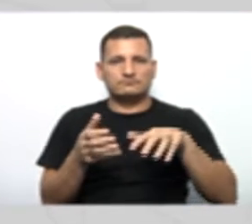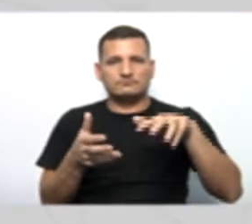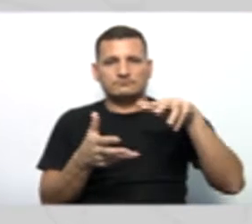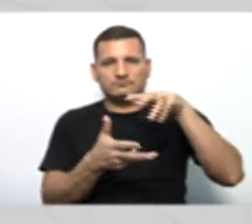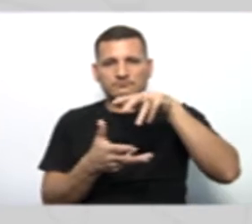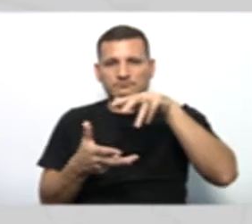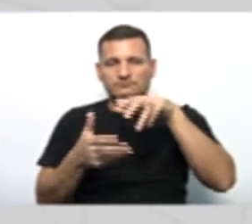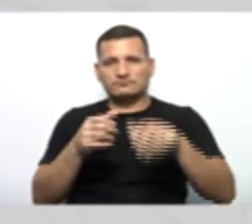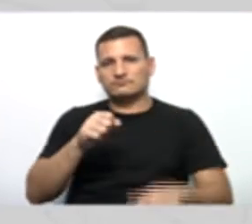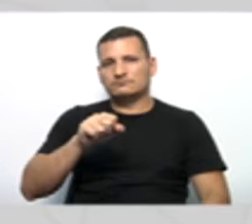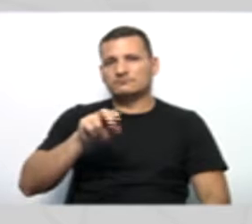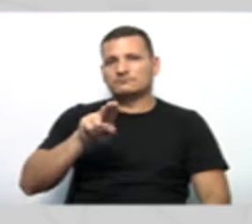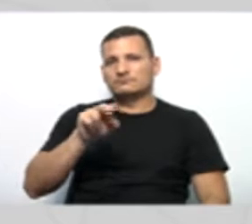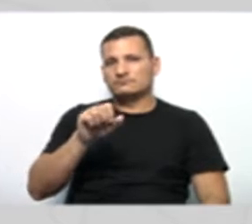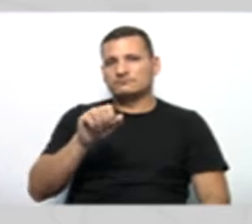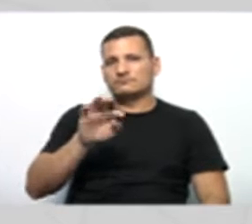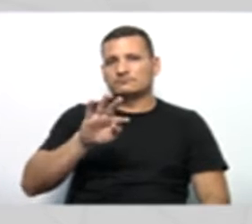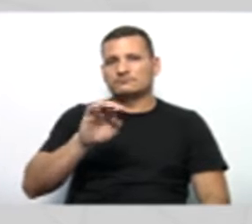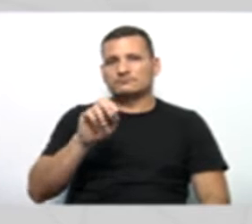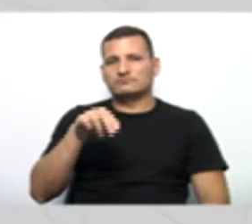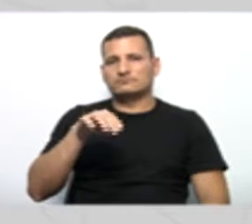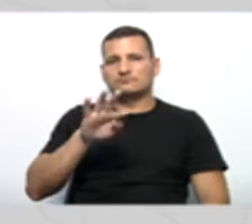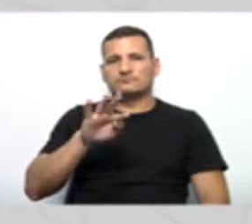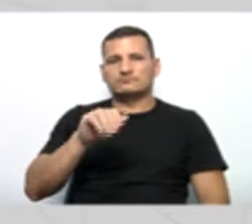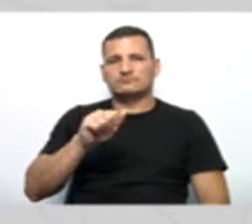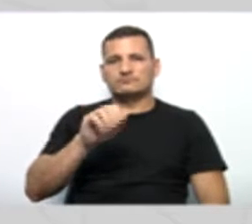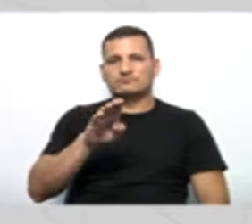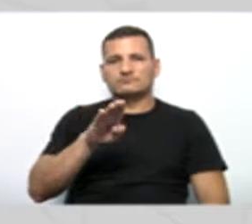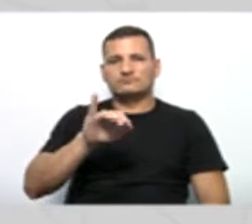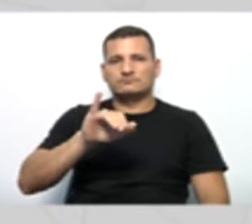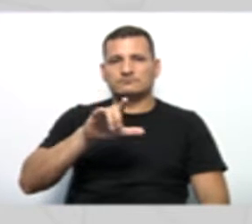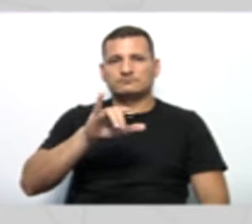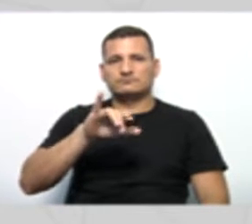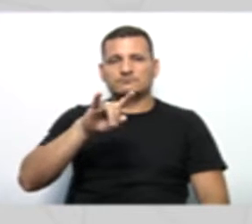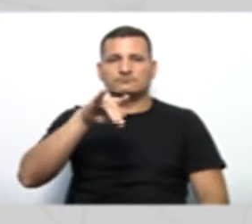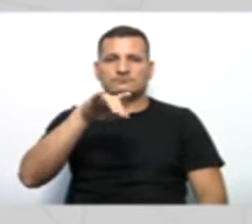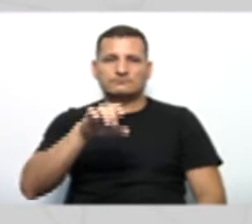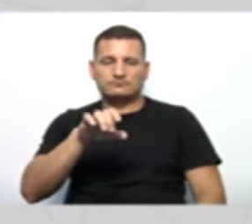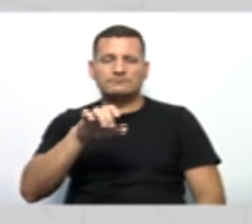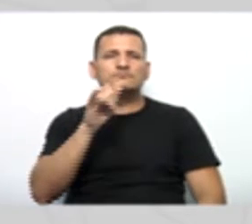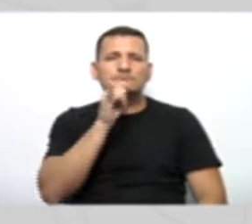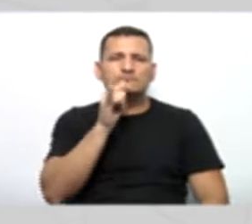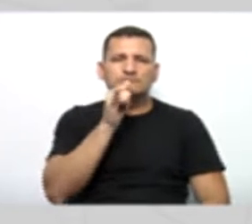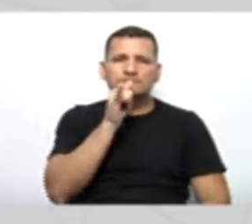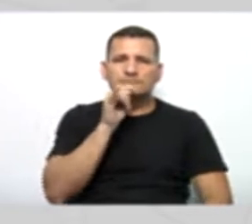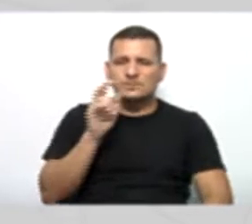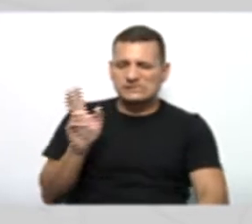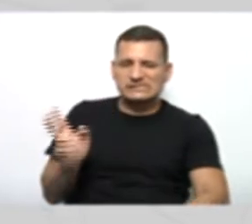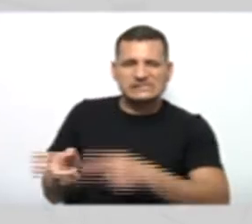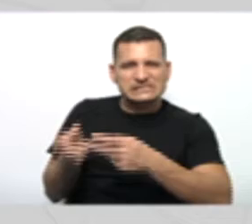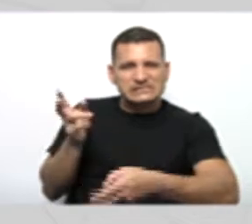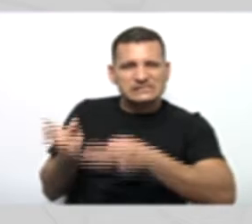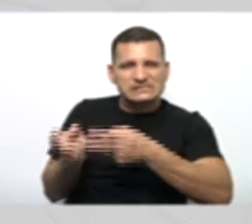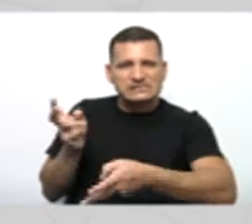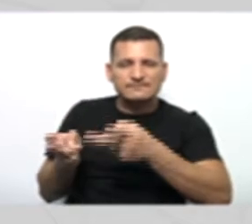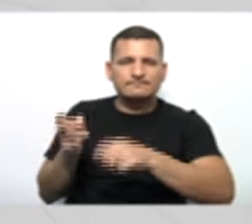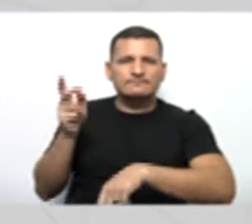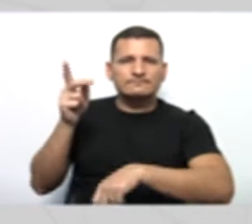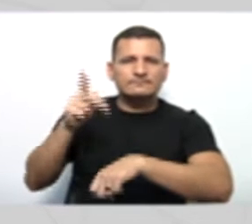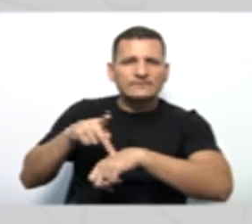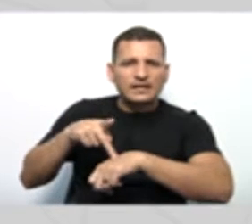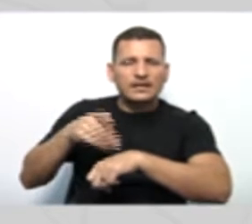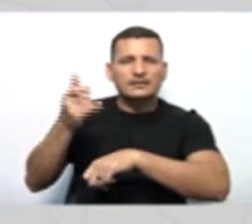olha, a exploração de minério tem que ser sustentável, eu preciso definir o que é